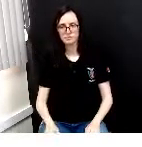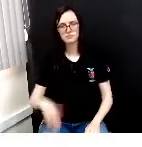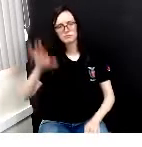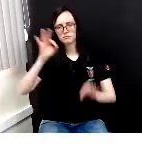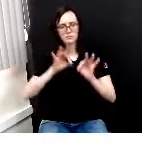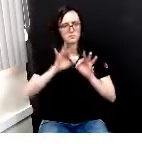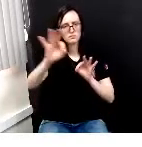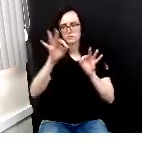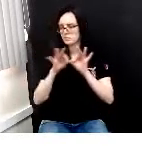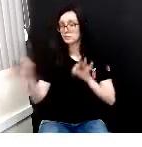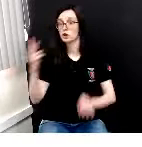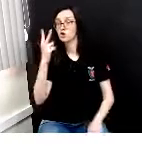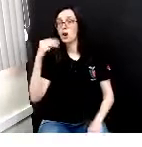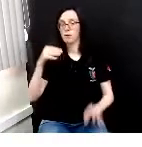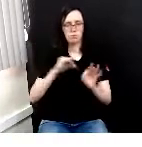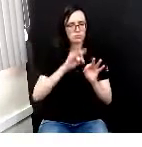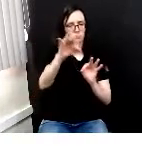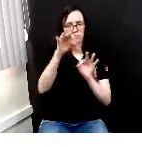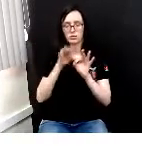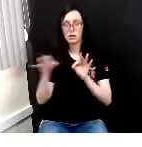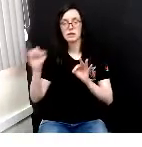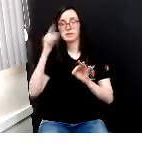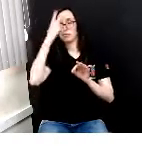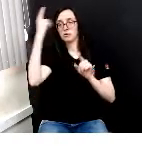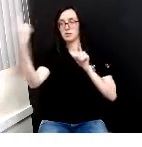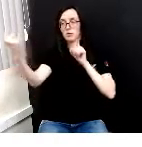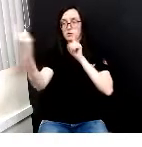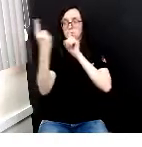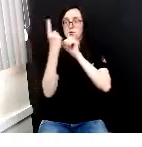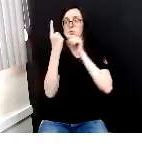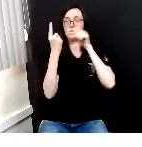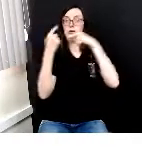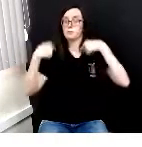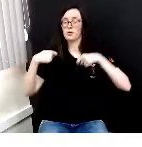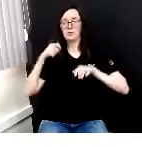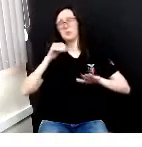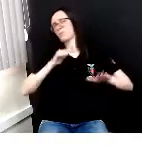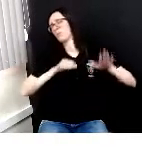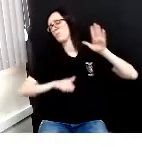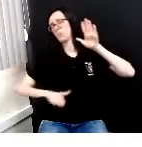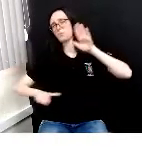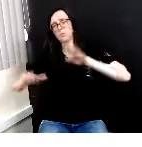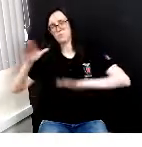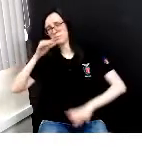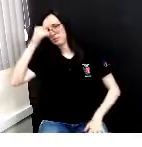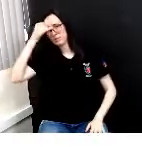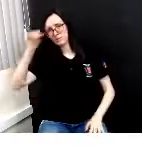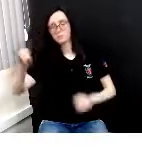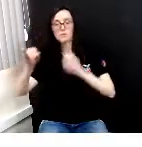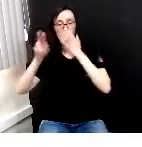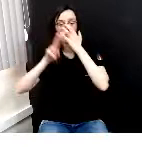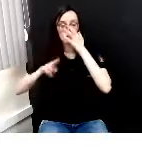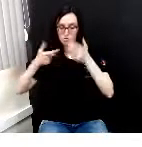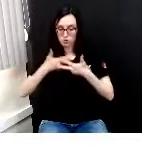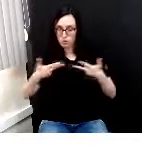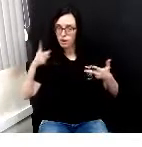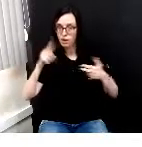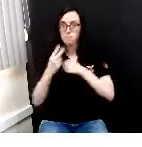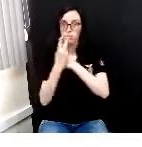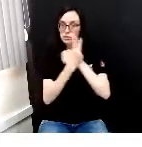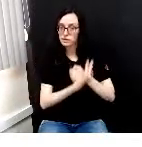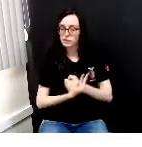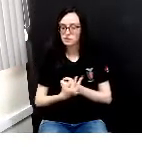outras pessoas, e as pessoas que tiverem contato com ela devem tomar todos os cuidados. e usar equipamento de